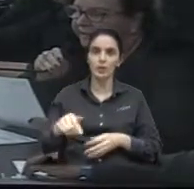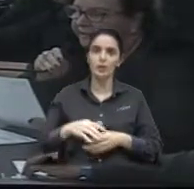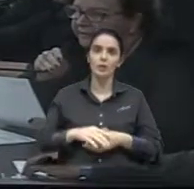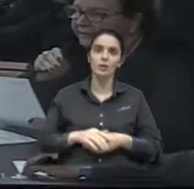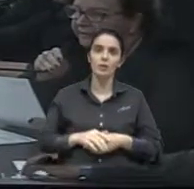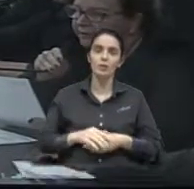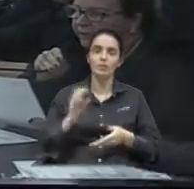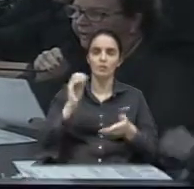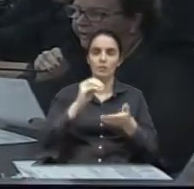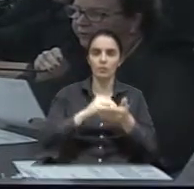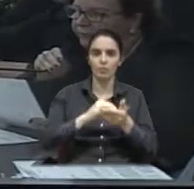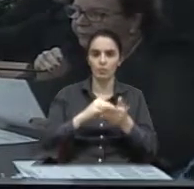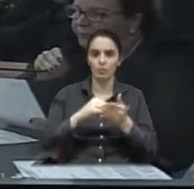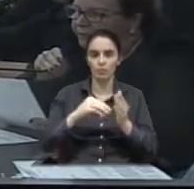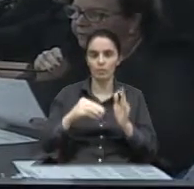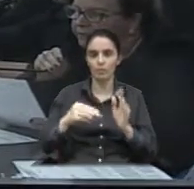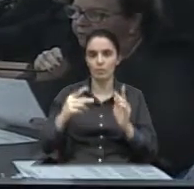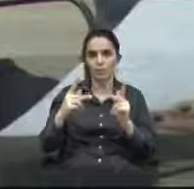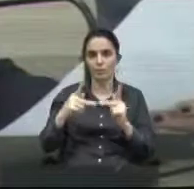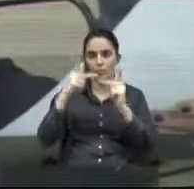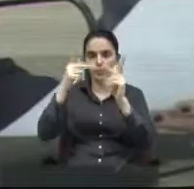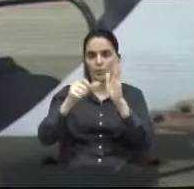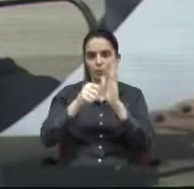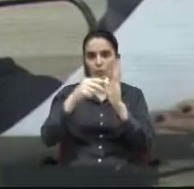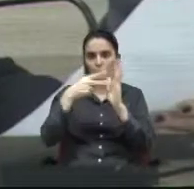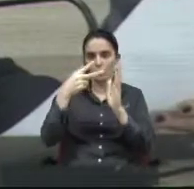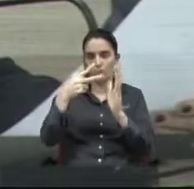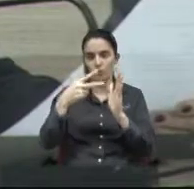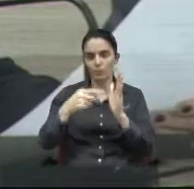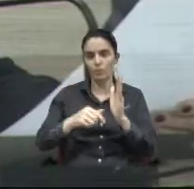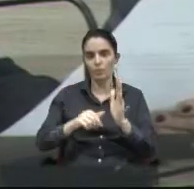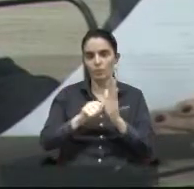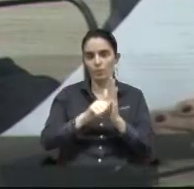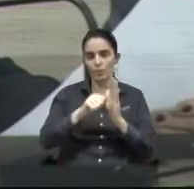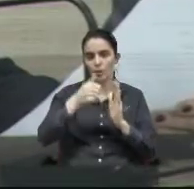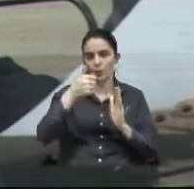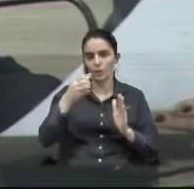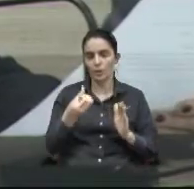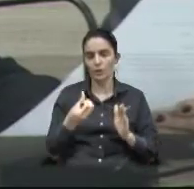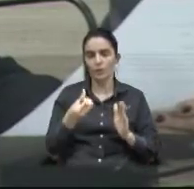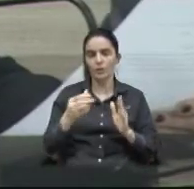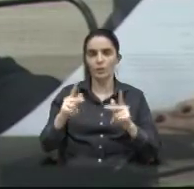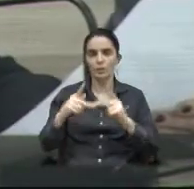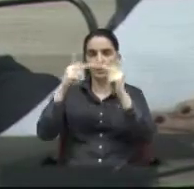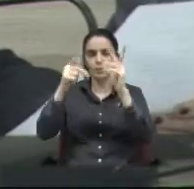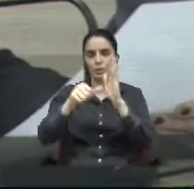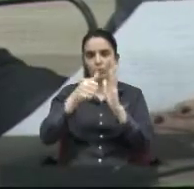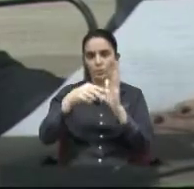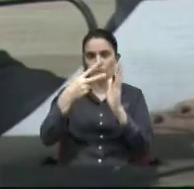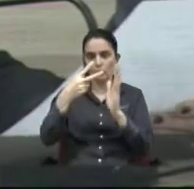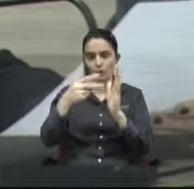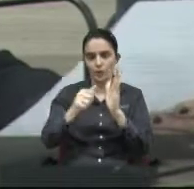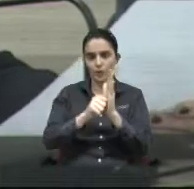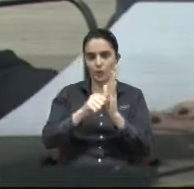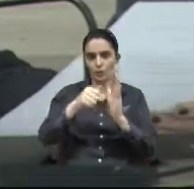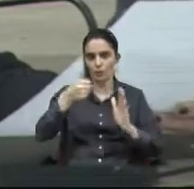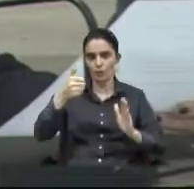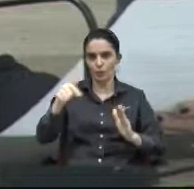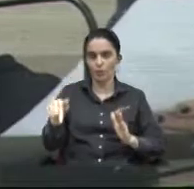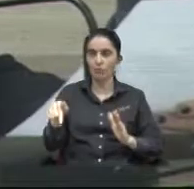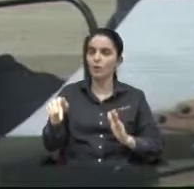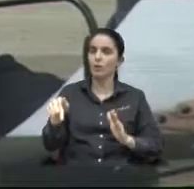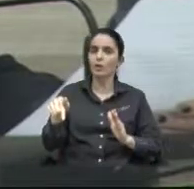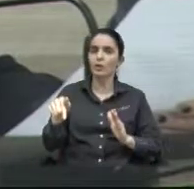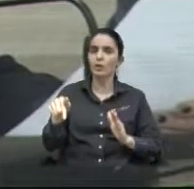que acrescenta o parágrafo 1º e 2º ao artigo 16, parágrafo 1º e 2º ao artigo